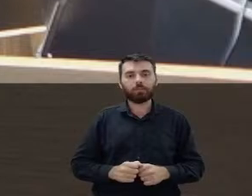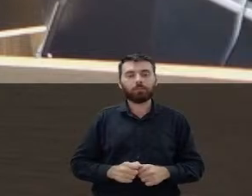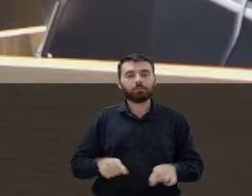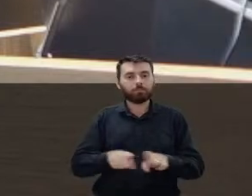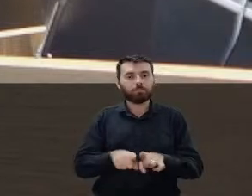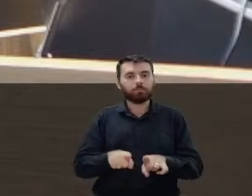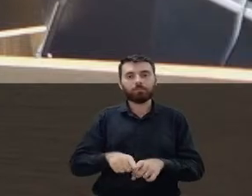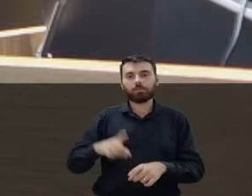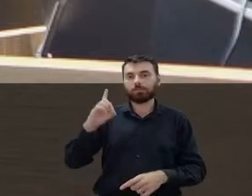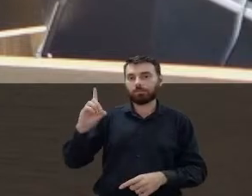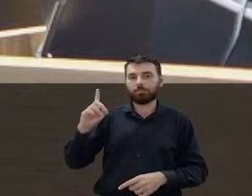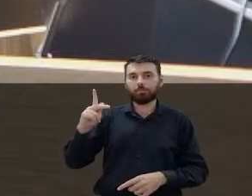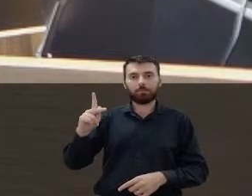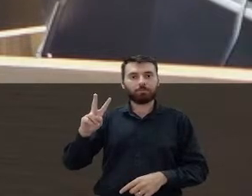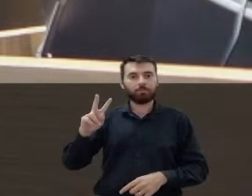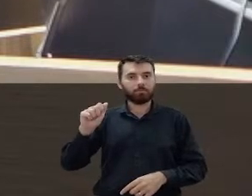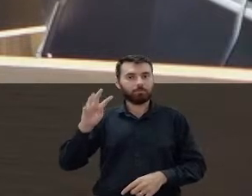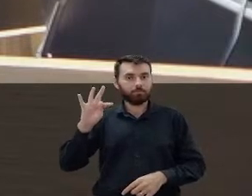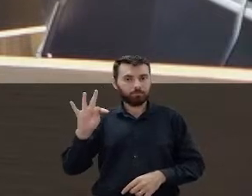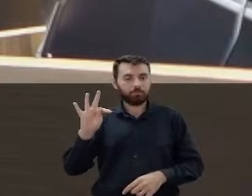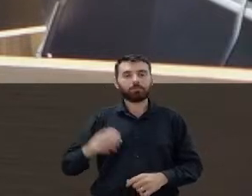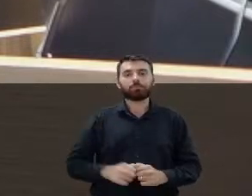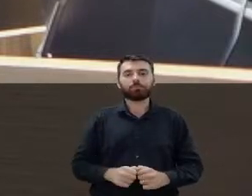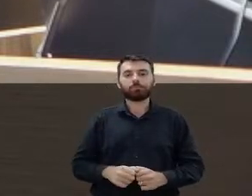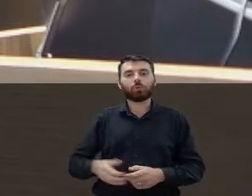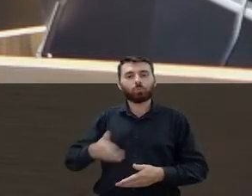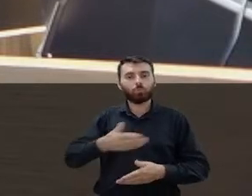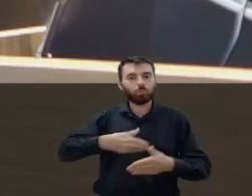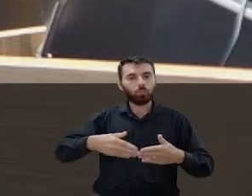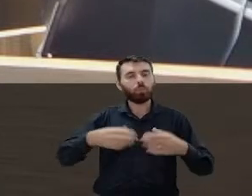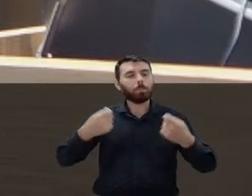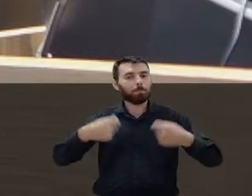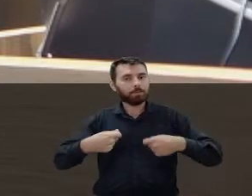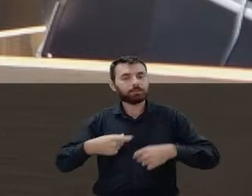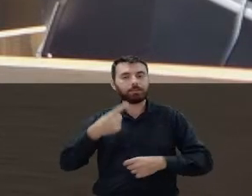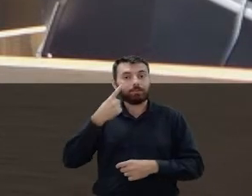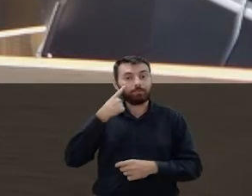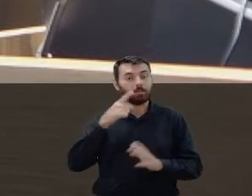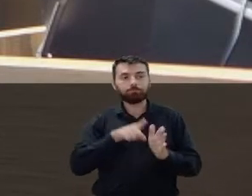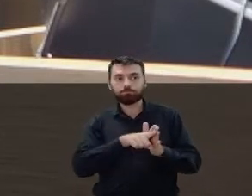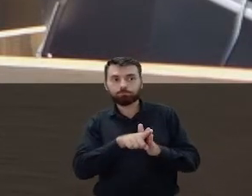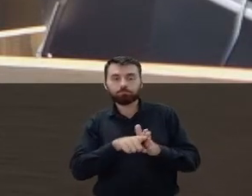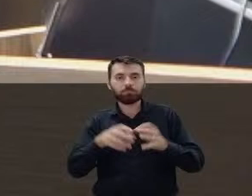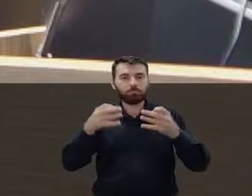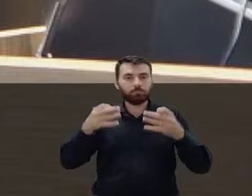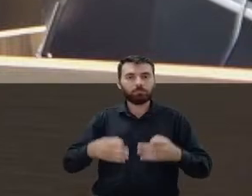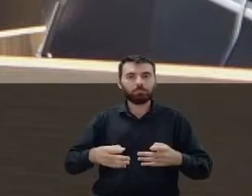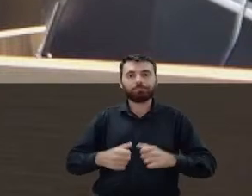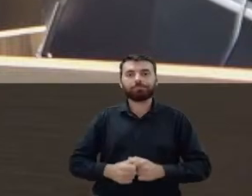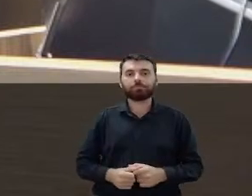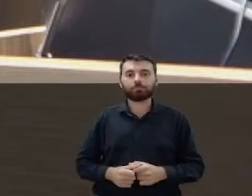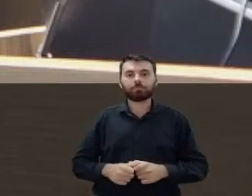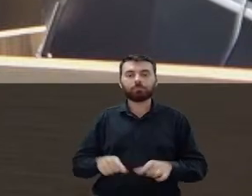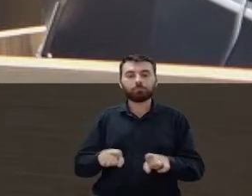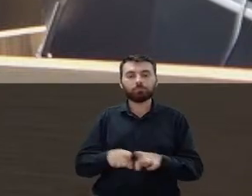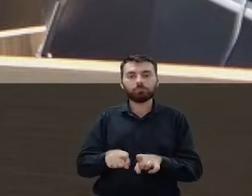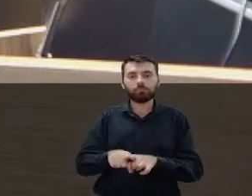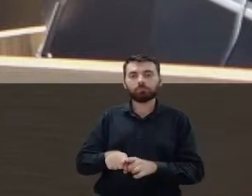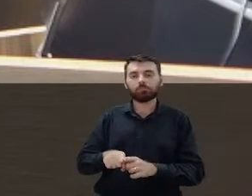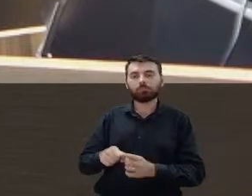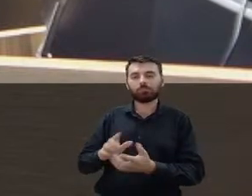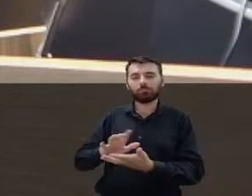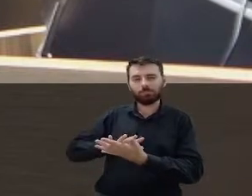DPVAT. Tudo a ser apurado e comprovado em liquidação. Dano moral por ricochete, também ambas as